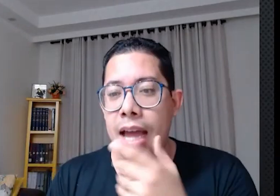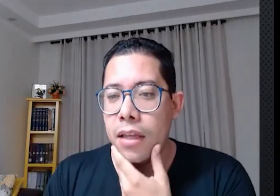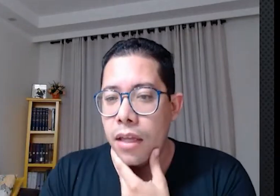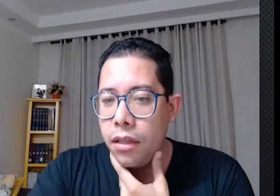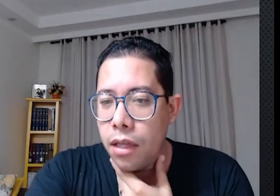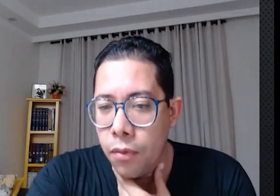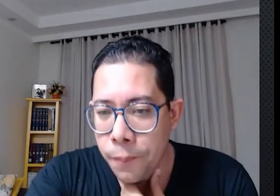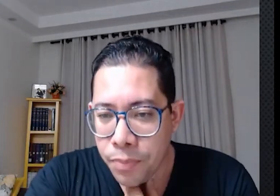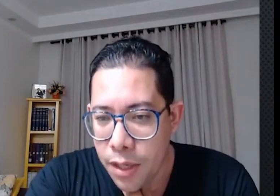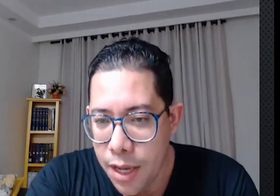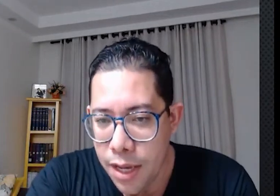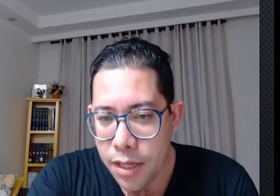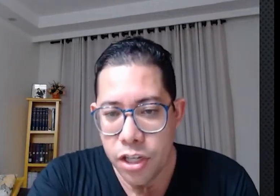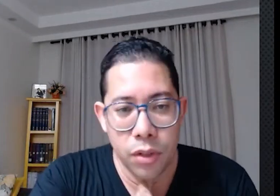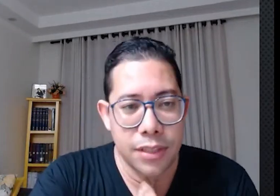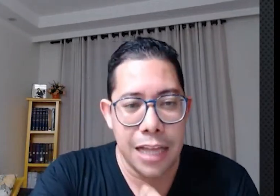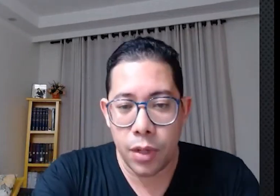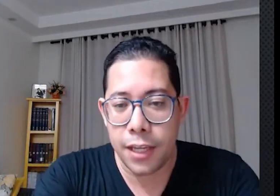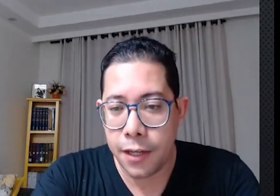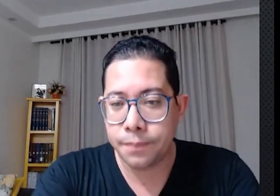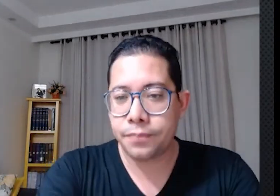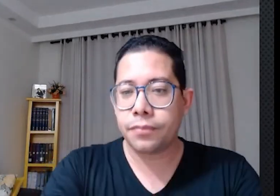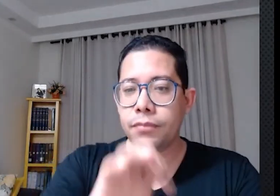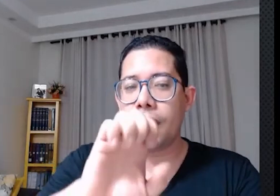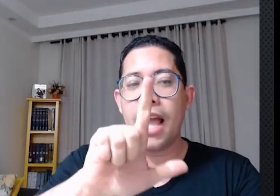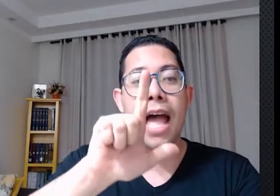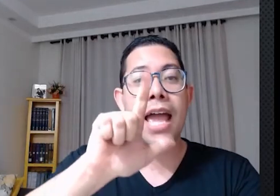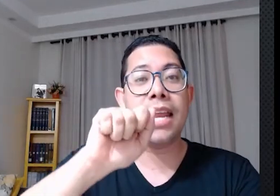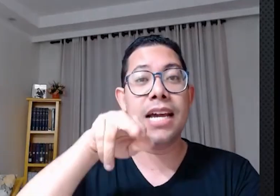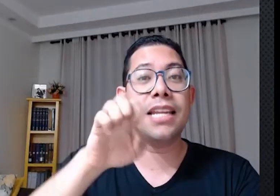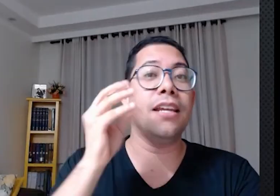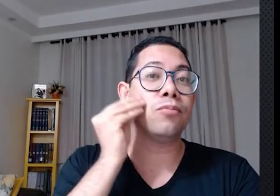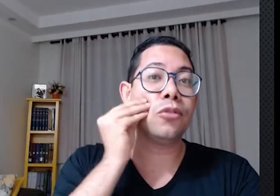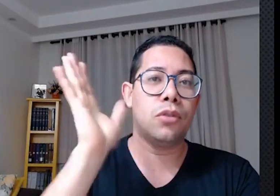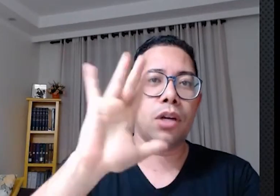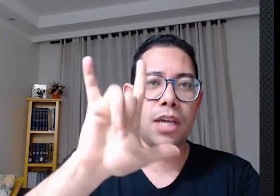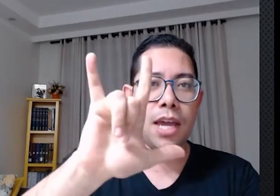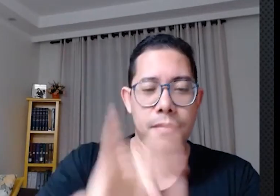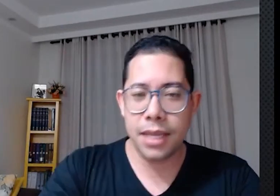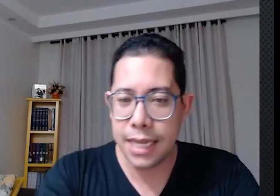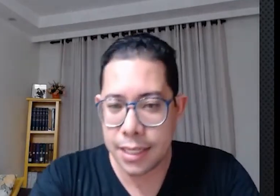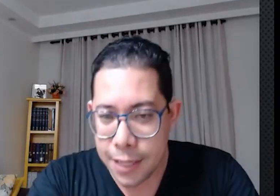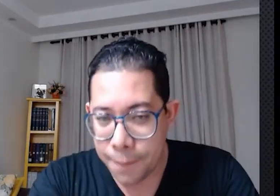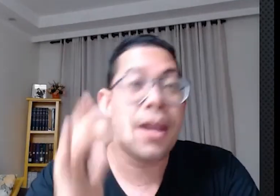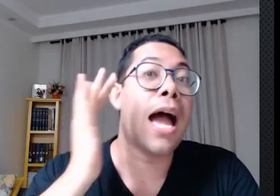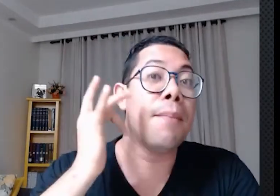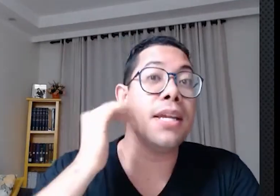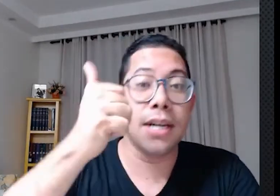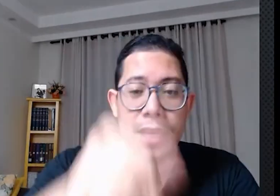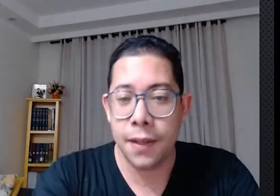também, tá? Então, deixa anotado aí. A Elane, ok,